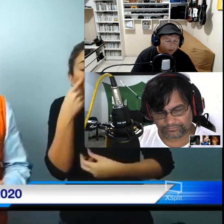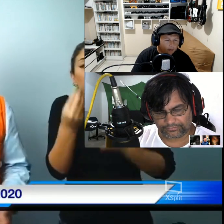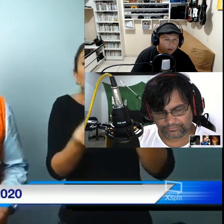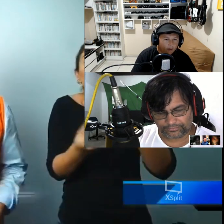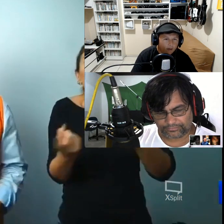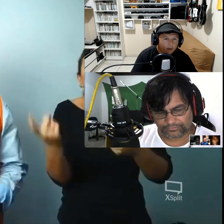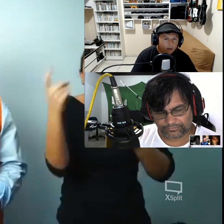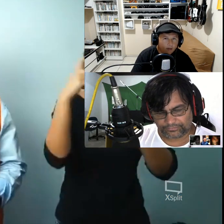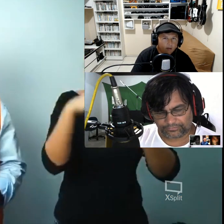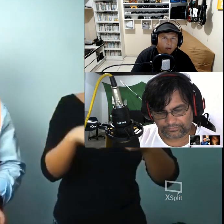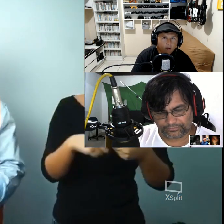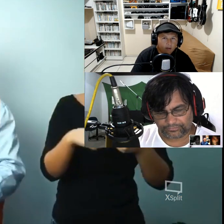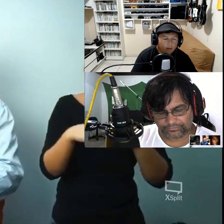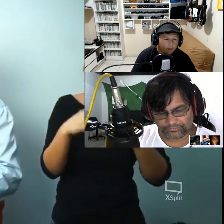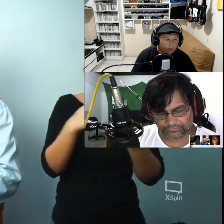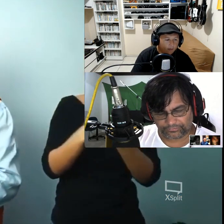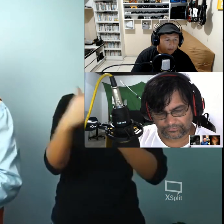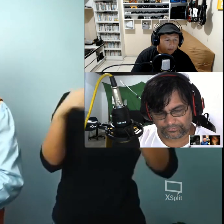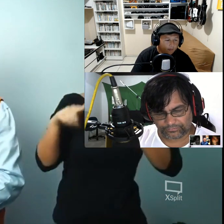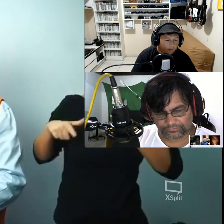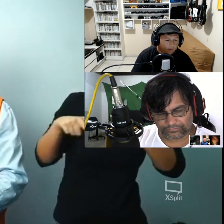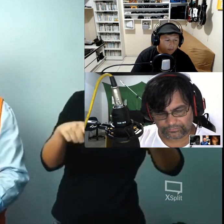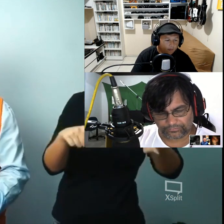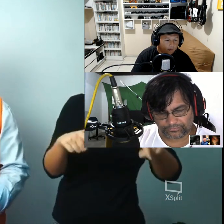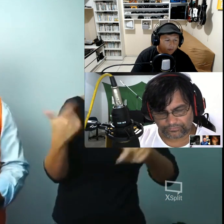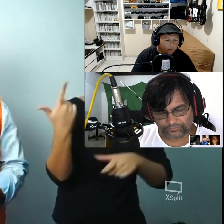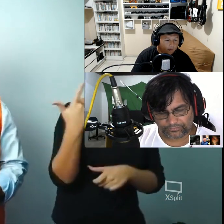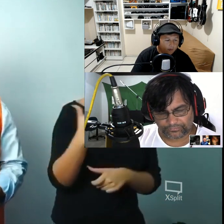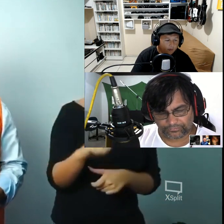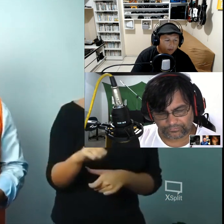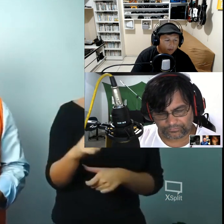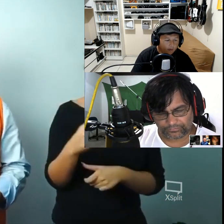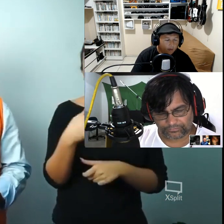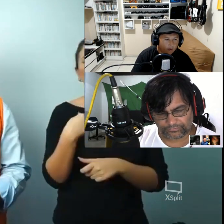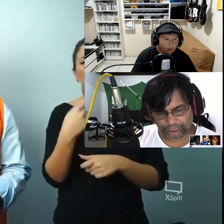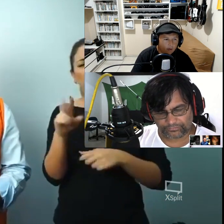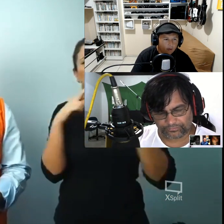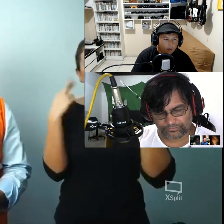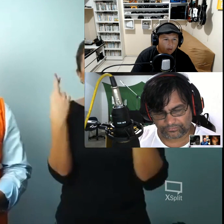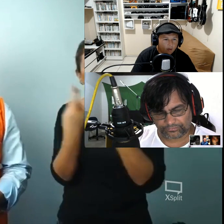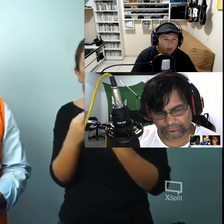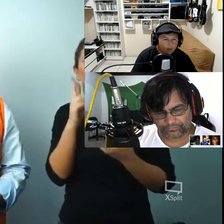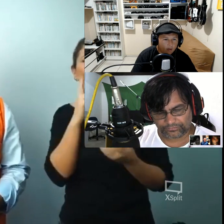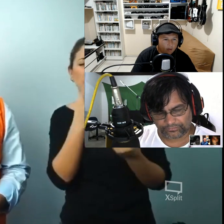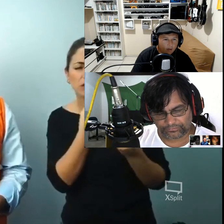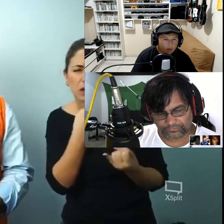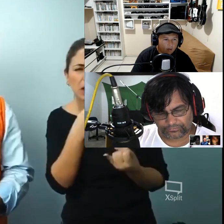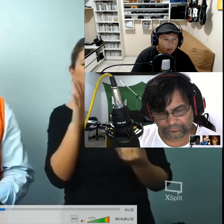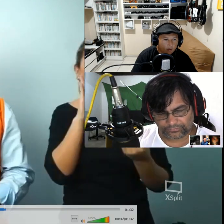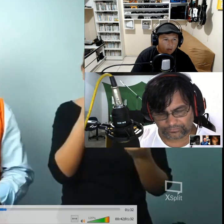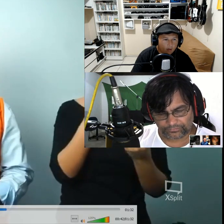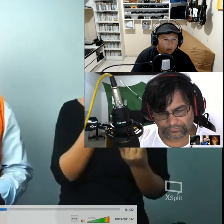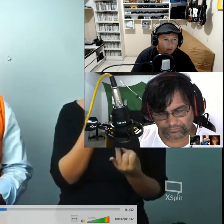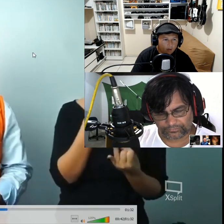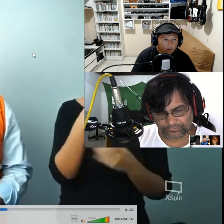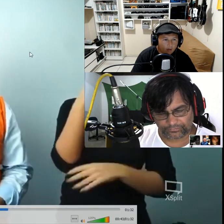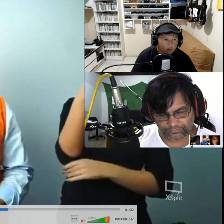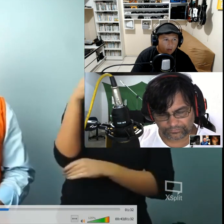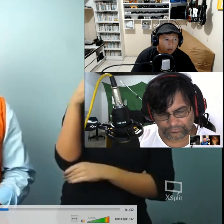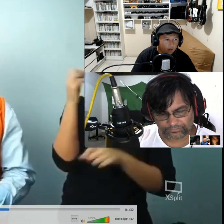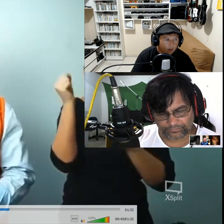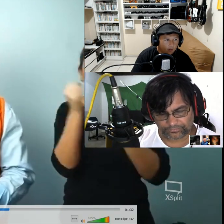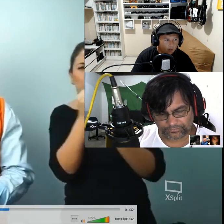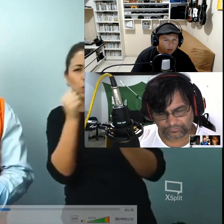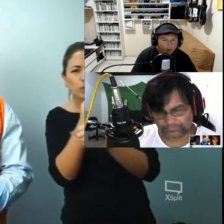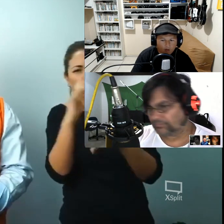a atividade, podemos retomar em todos os setores da atividade. Estamos ouvindo bares, restaurantes, hotéis, a construção civil,